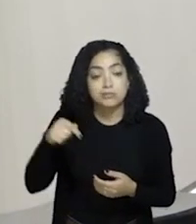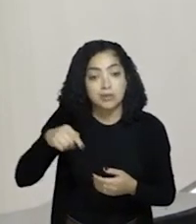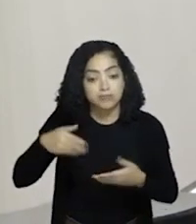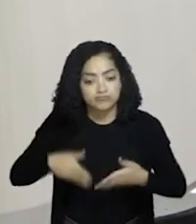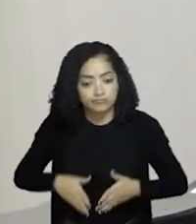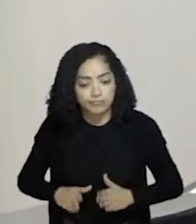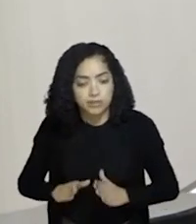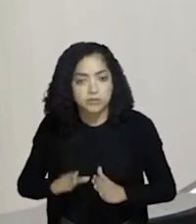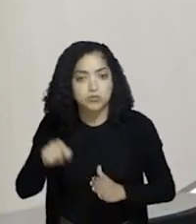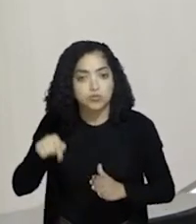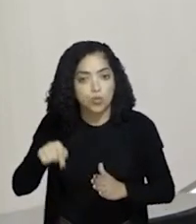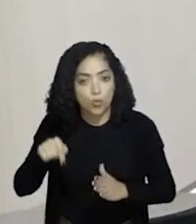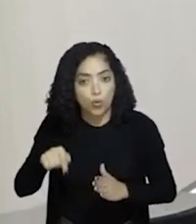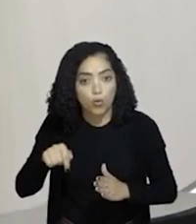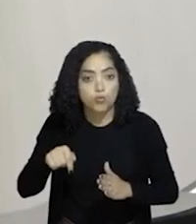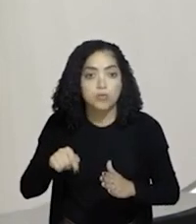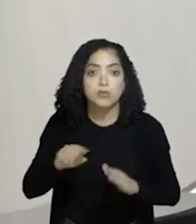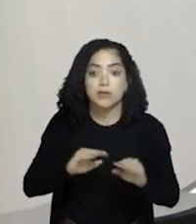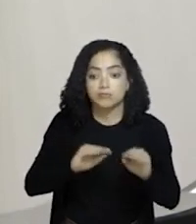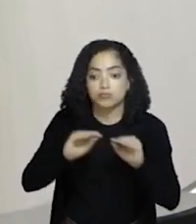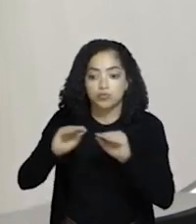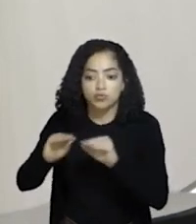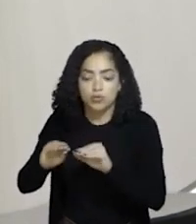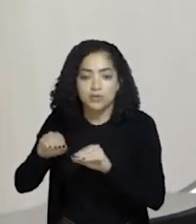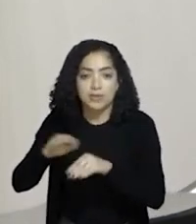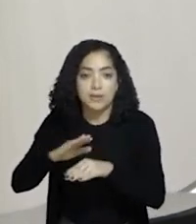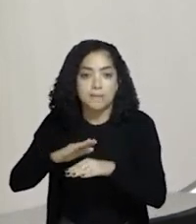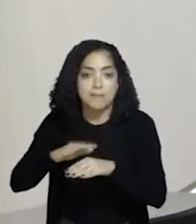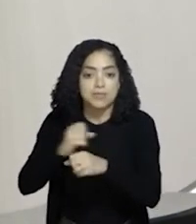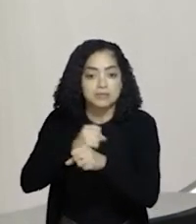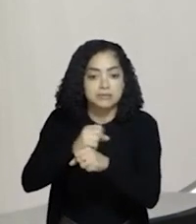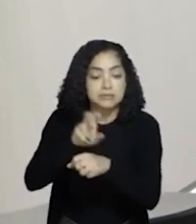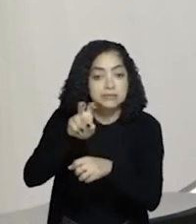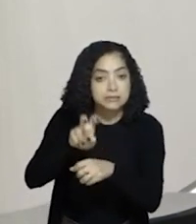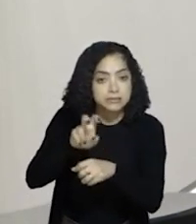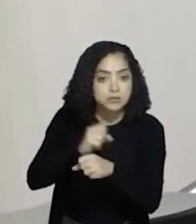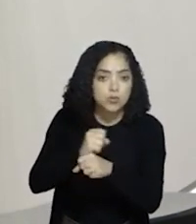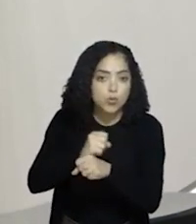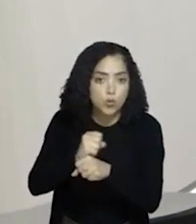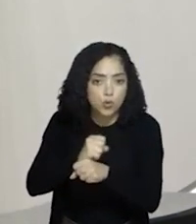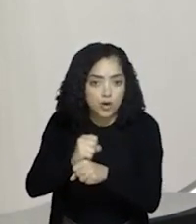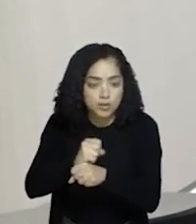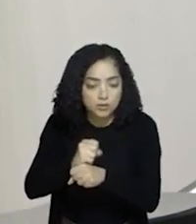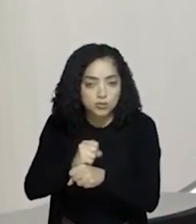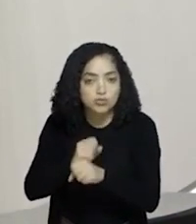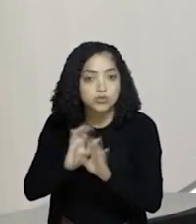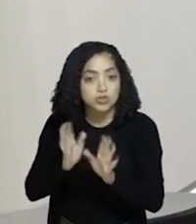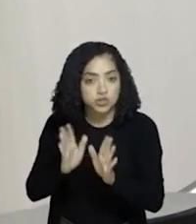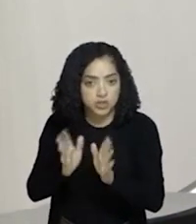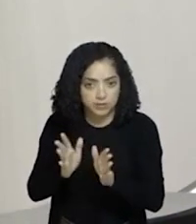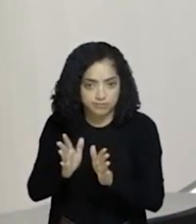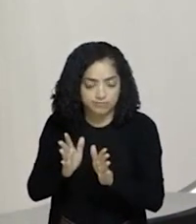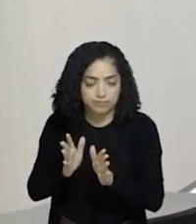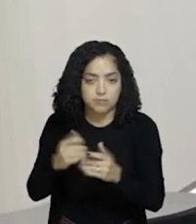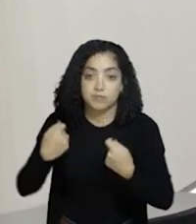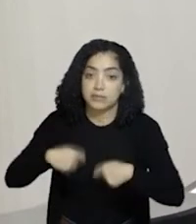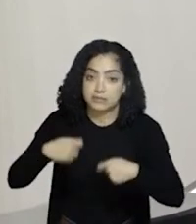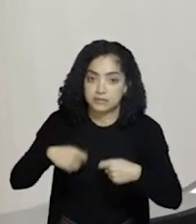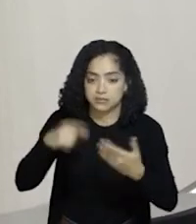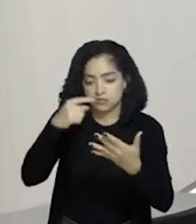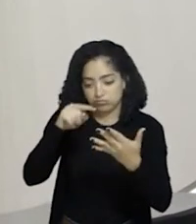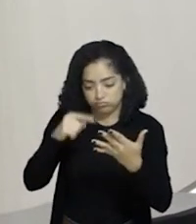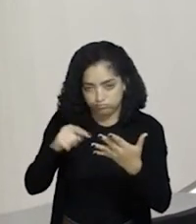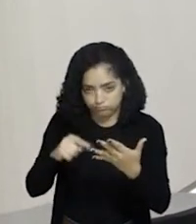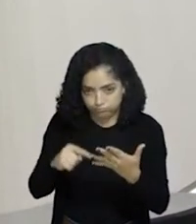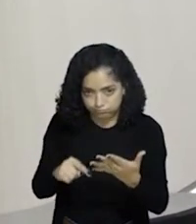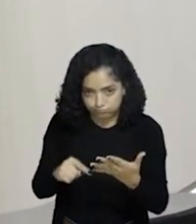a mais de cinco anos contados retroativamente a partir da data de